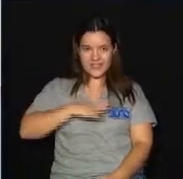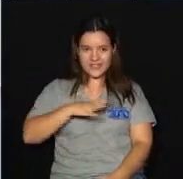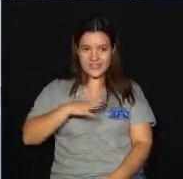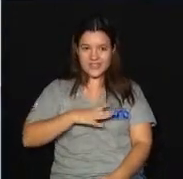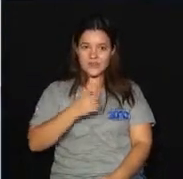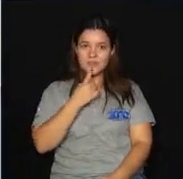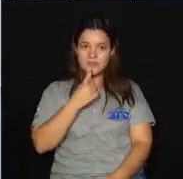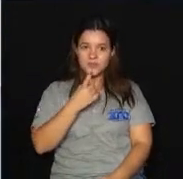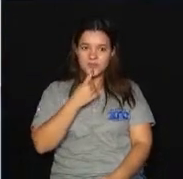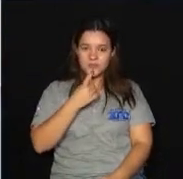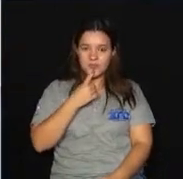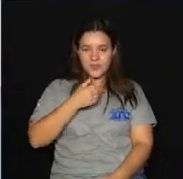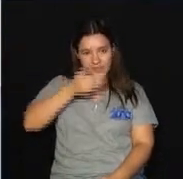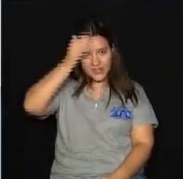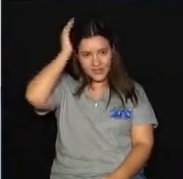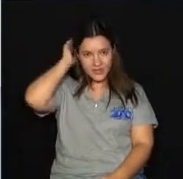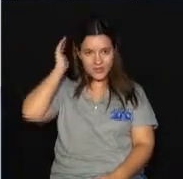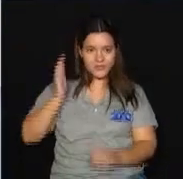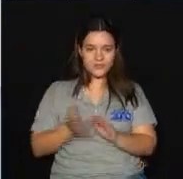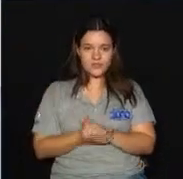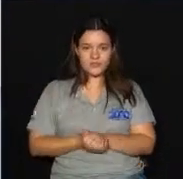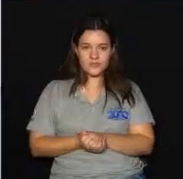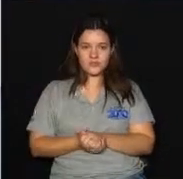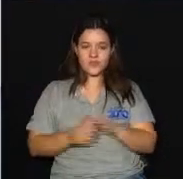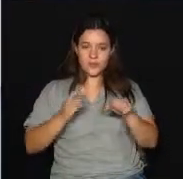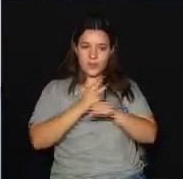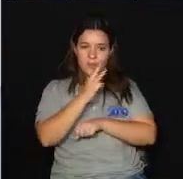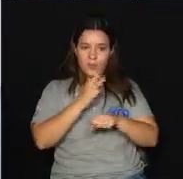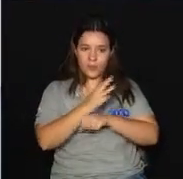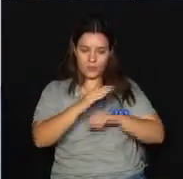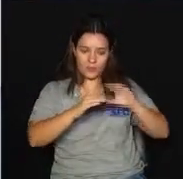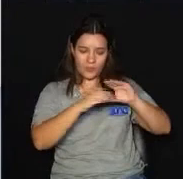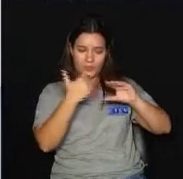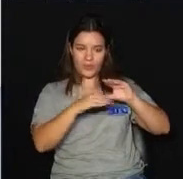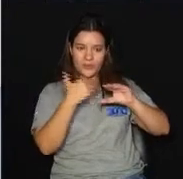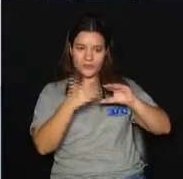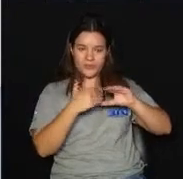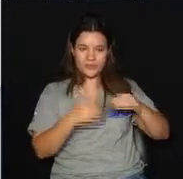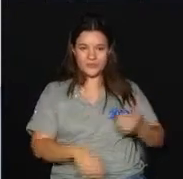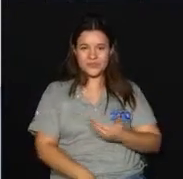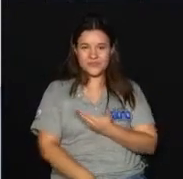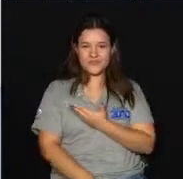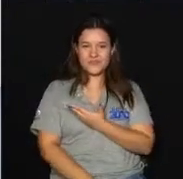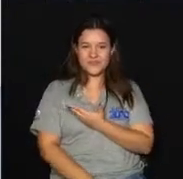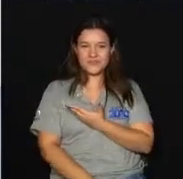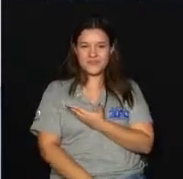de Campinas, o Dário Saad. Nosso WhatsApp na tela, 19DDD